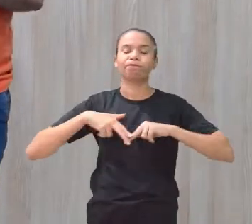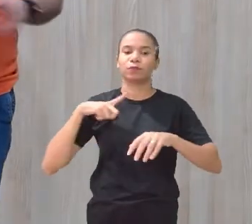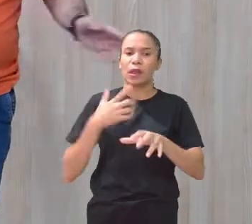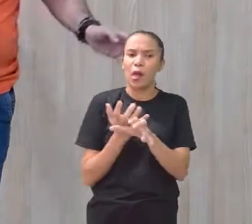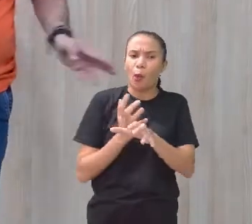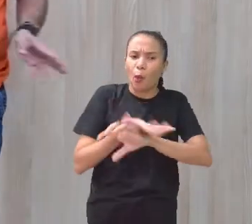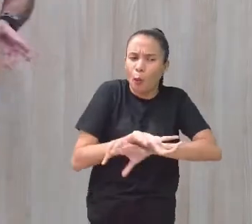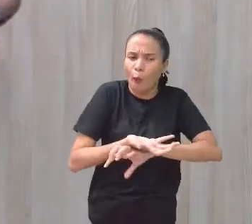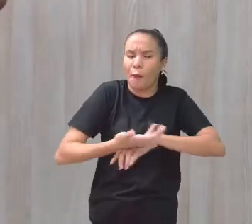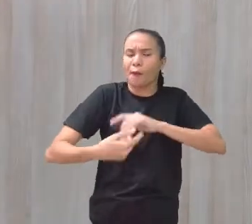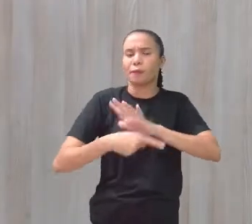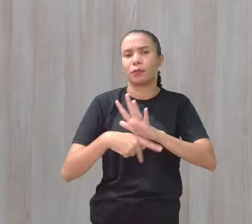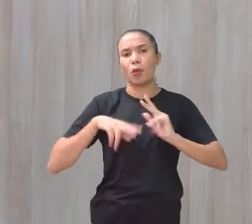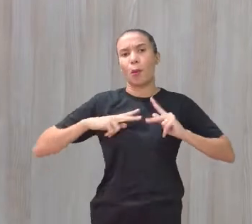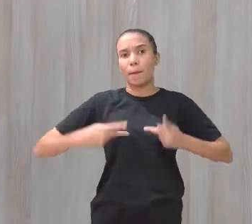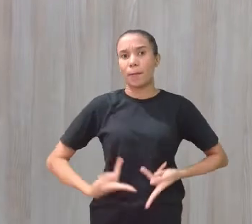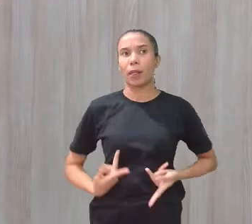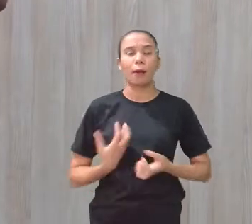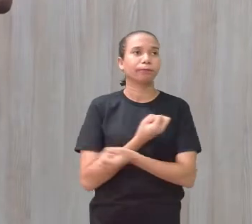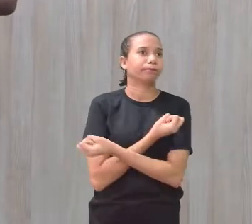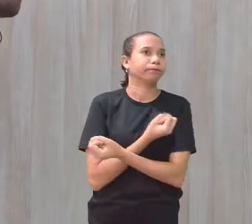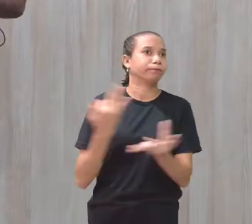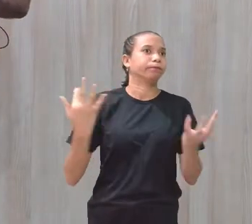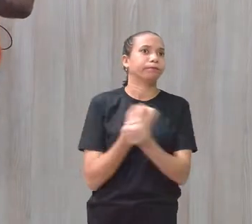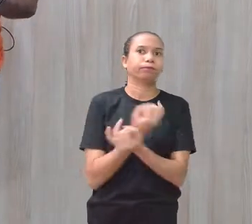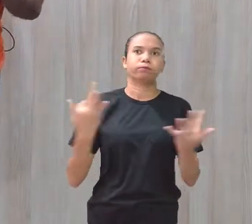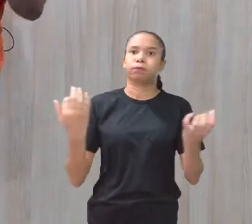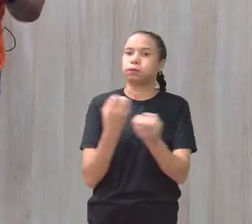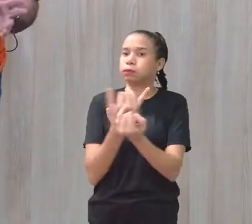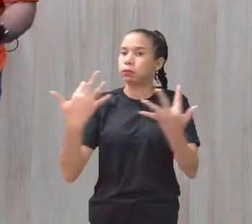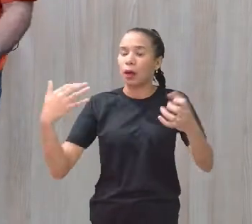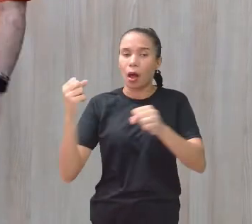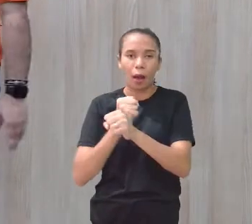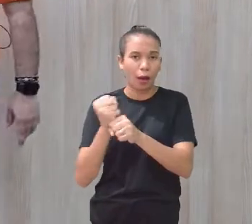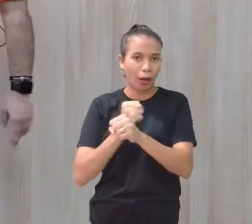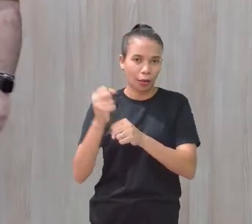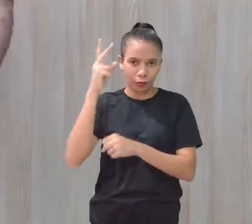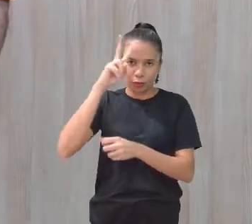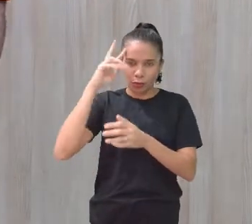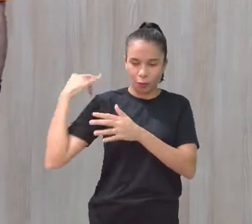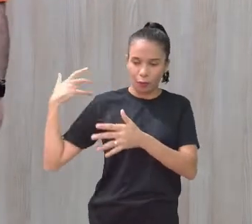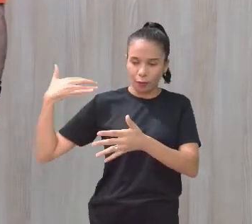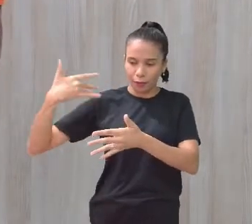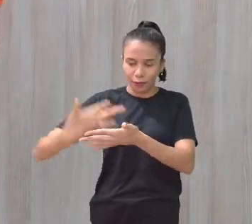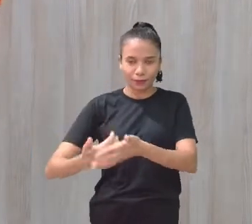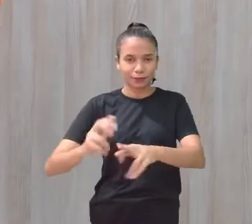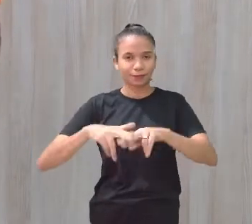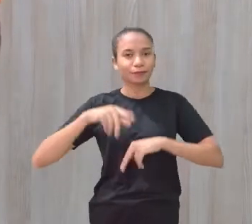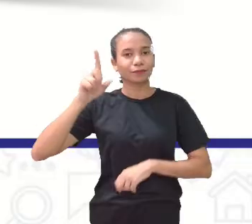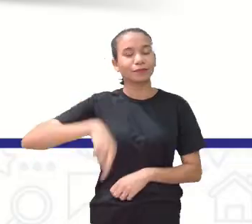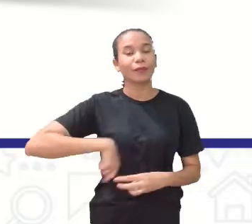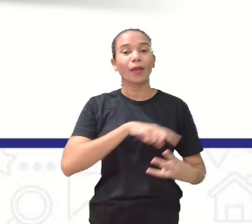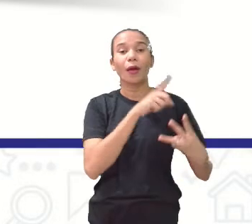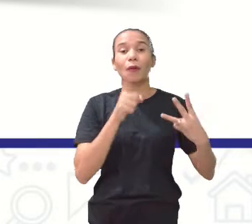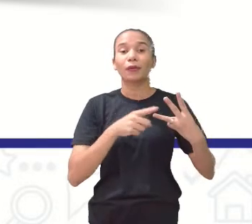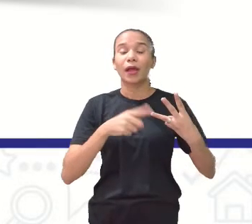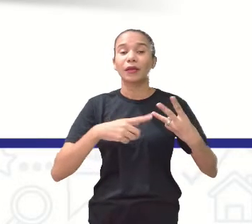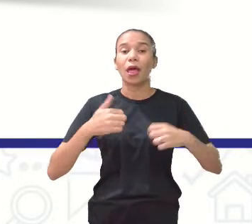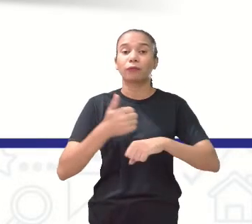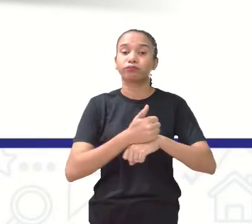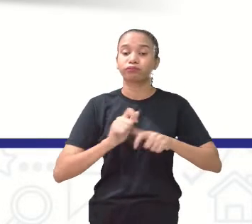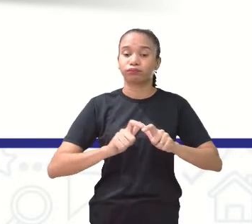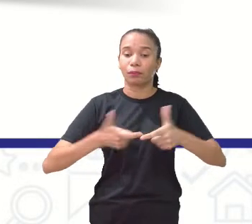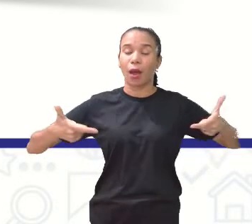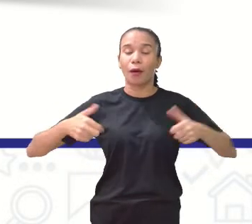com milhares de anos aí, né, de história, né? Então, é o terceiro continente mais extenso do